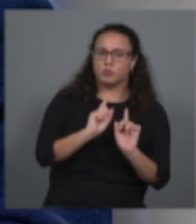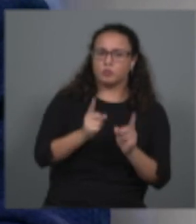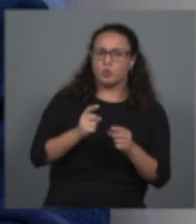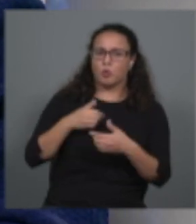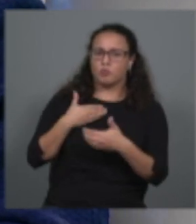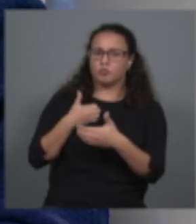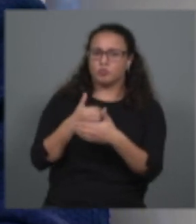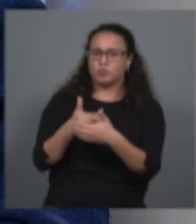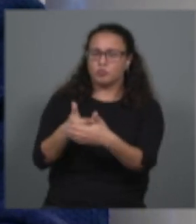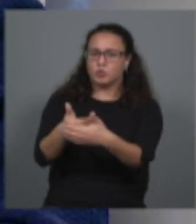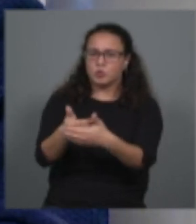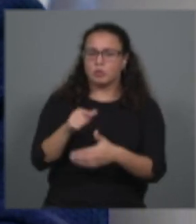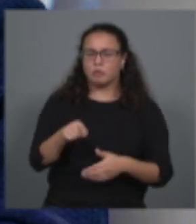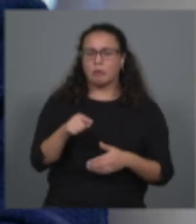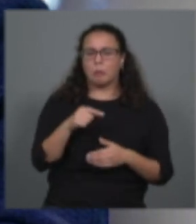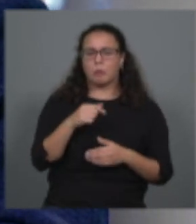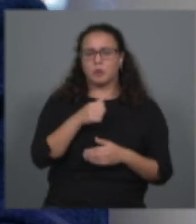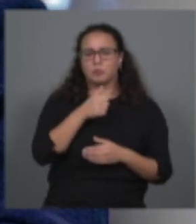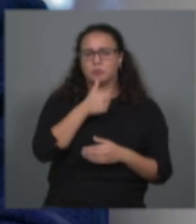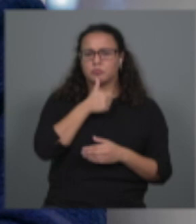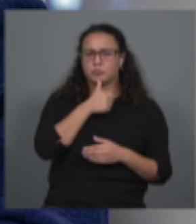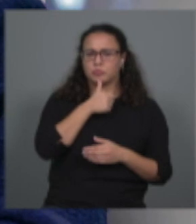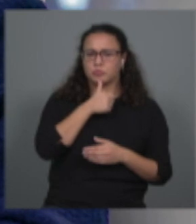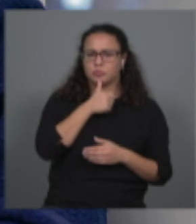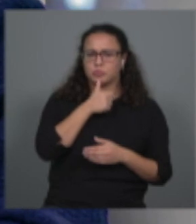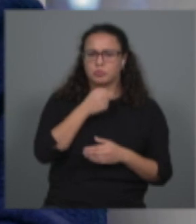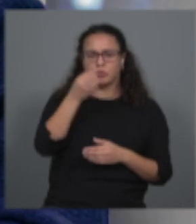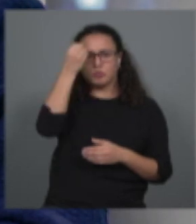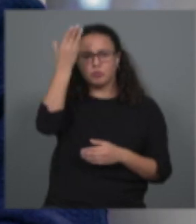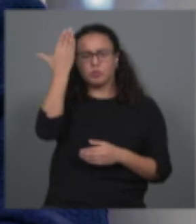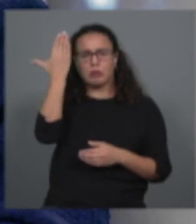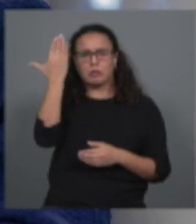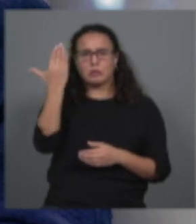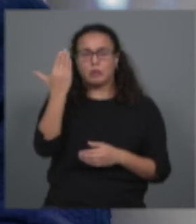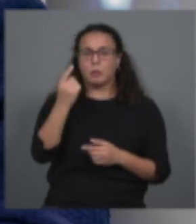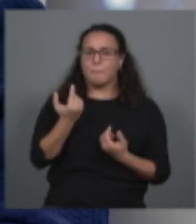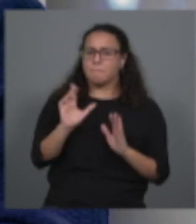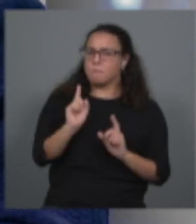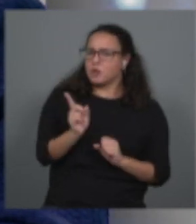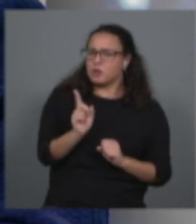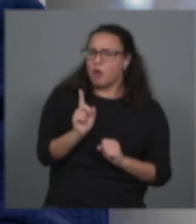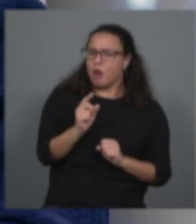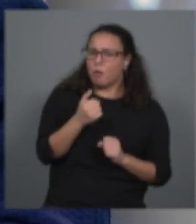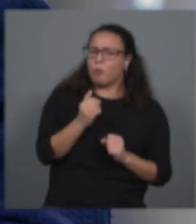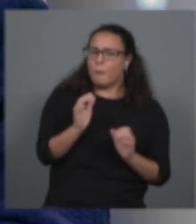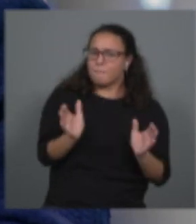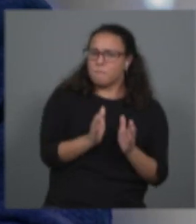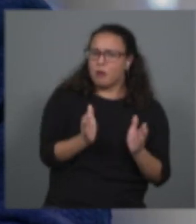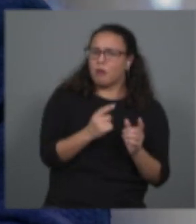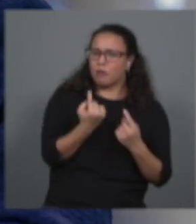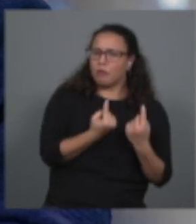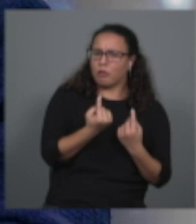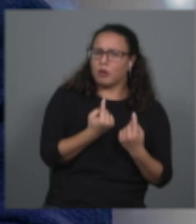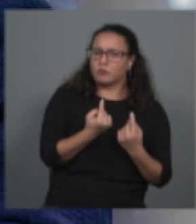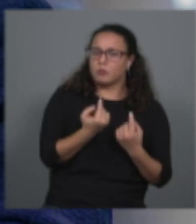que isto estava um bocadinho arrefecido, esquecido, mas não está tanto como algumas pessoas pensam, porque de facto um bocadinho para